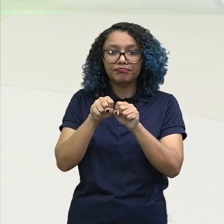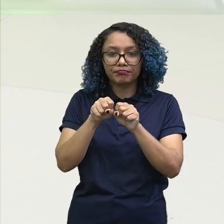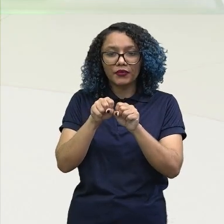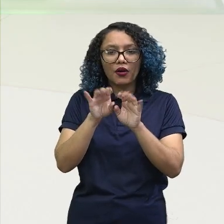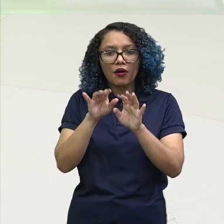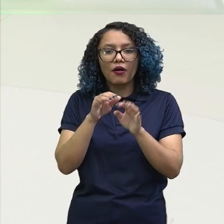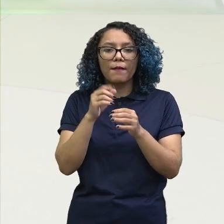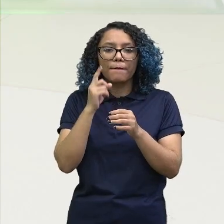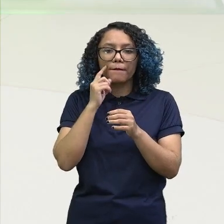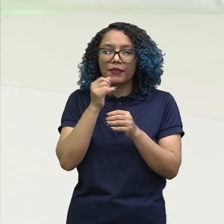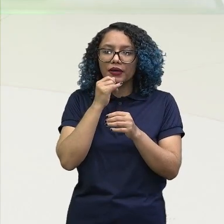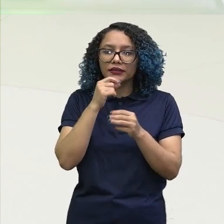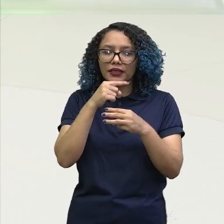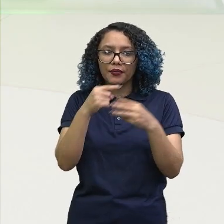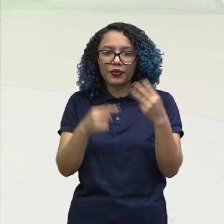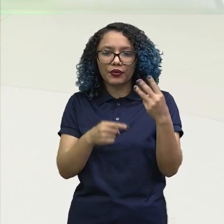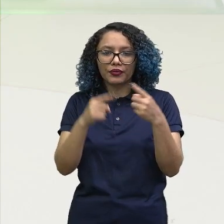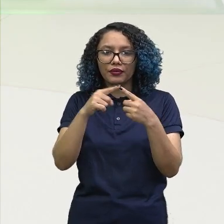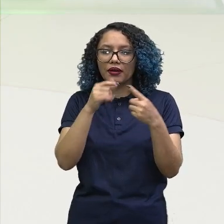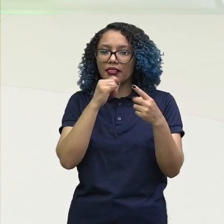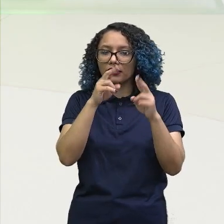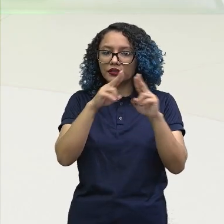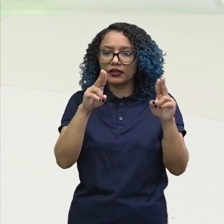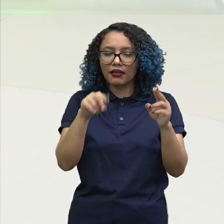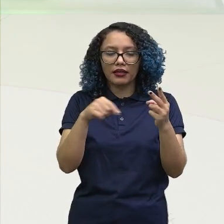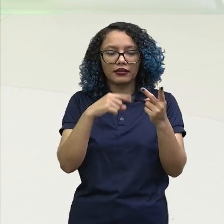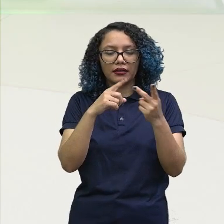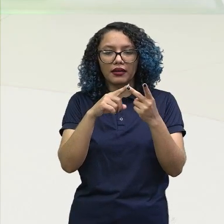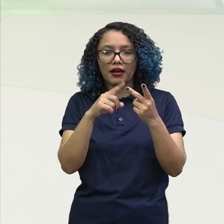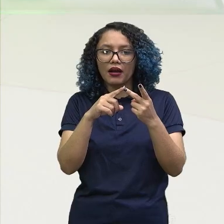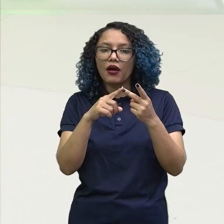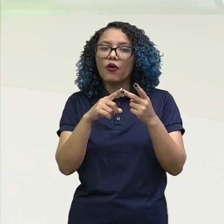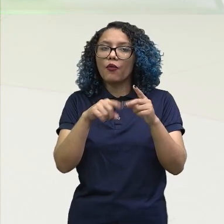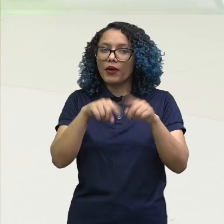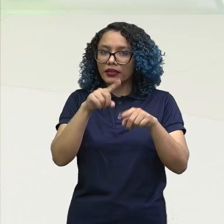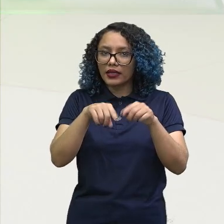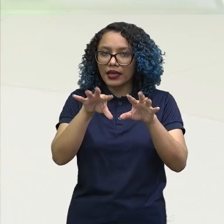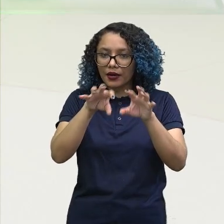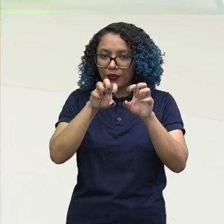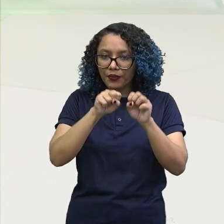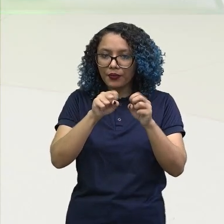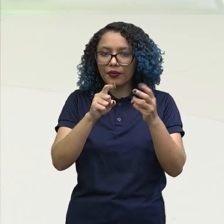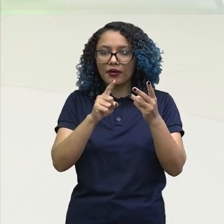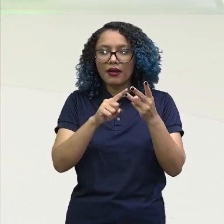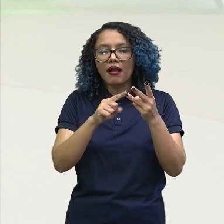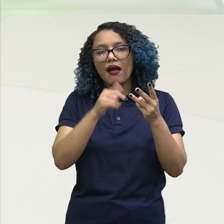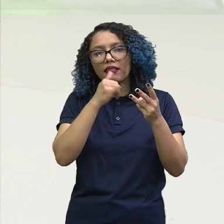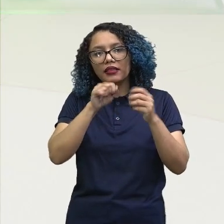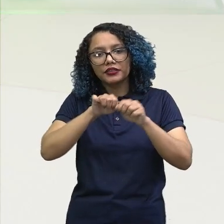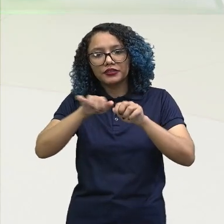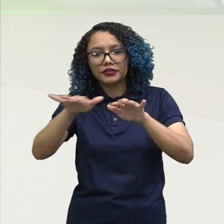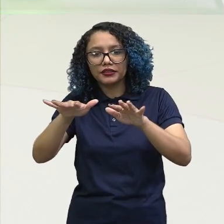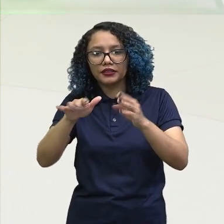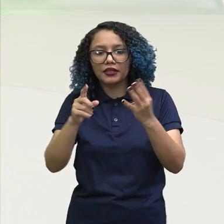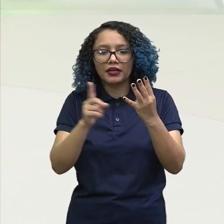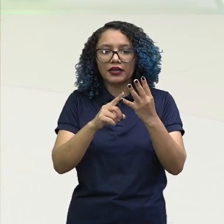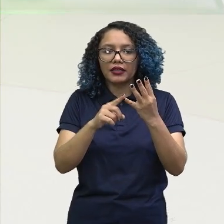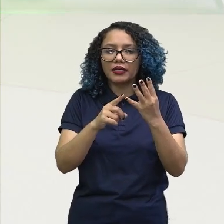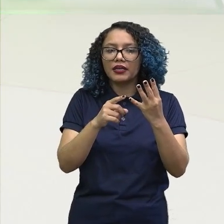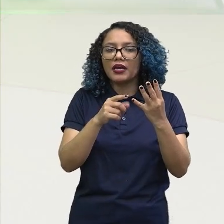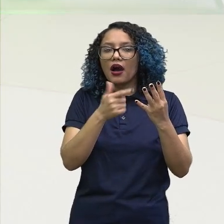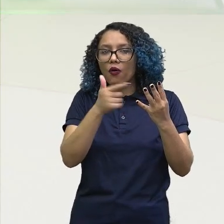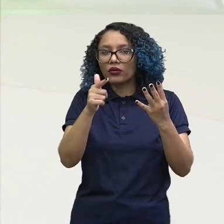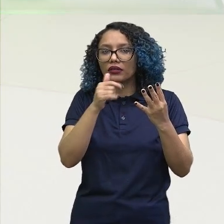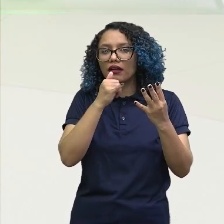energia elétrica, temos o receptor, tem uma energia dissipada e tem uma energia não